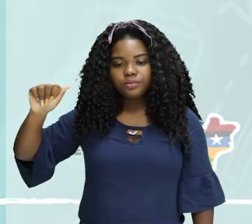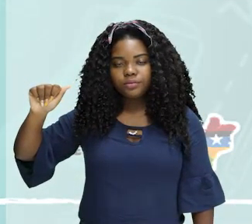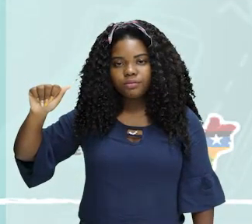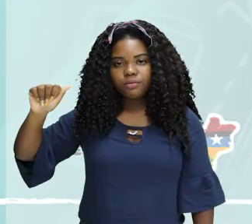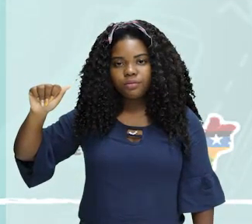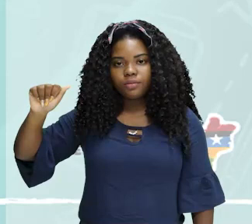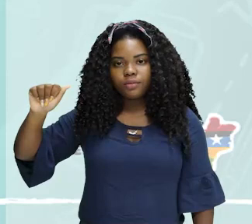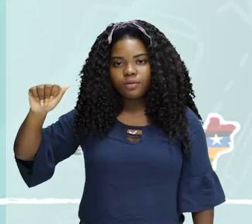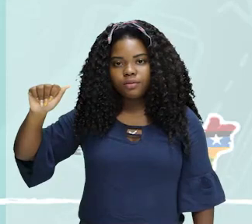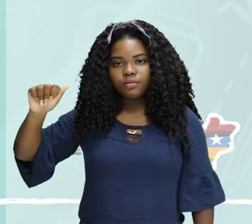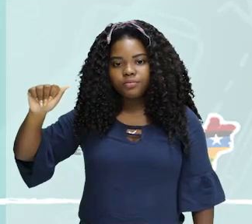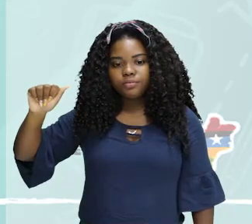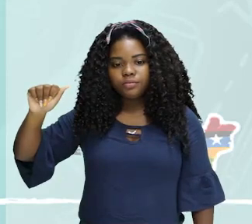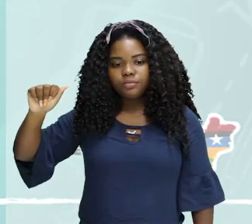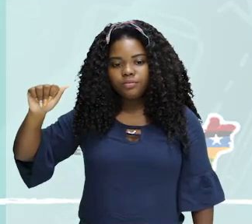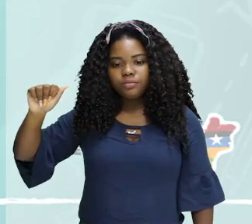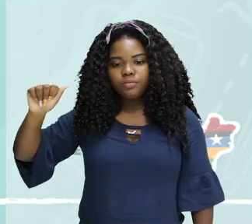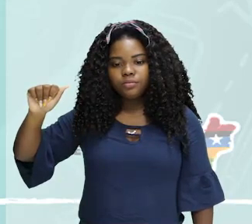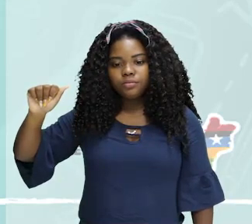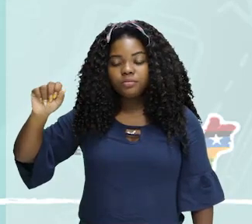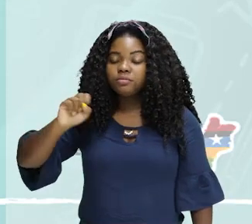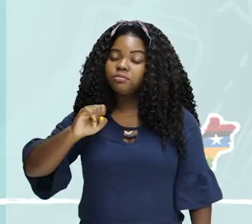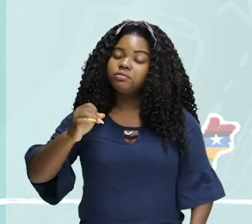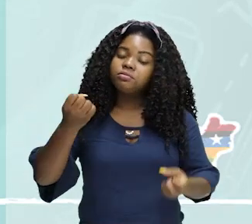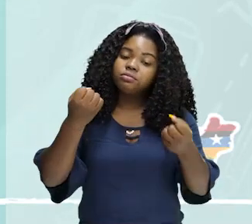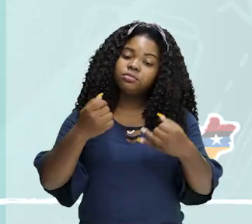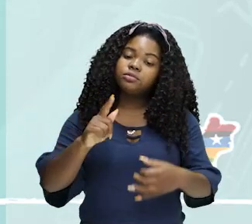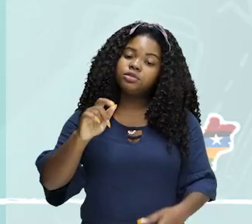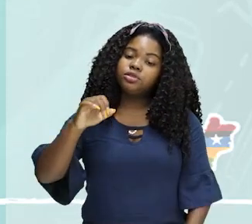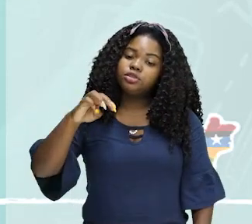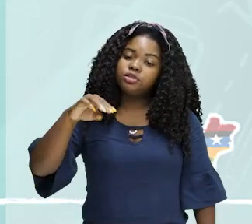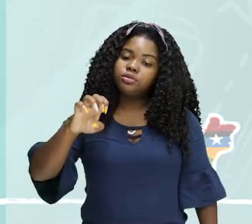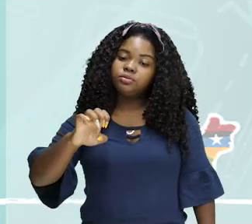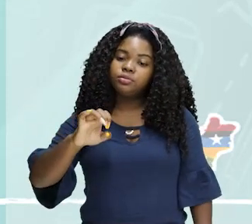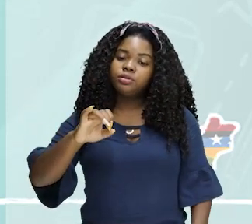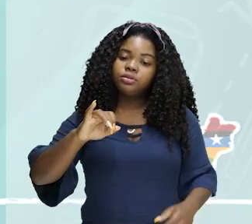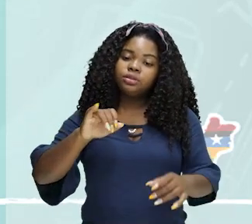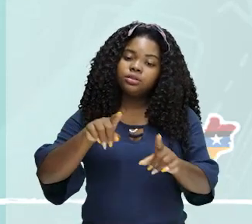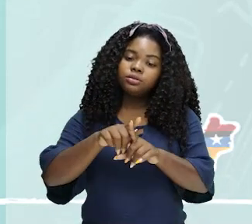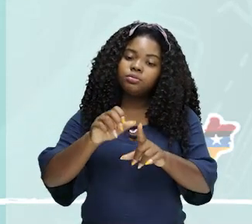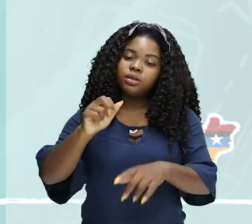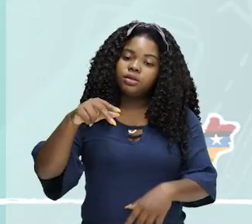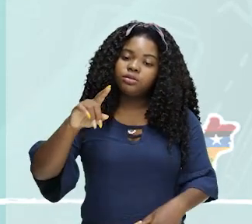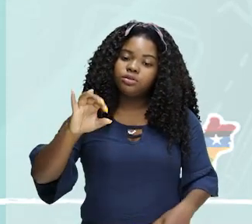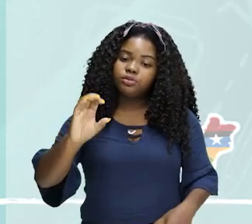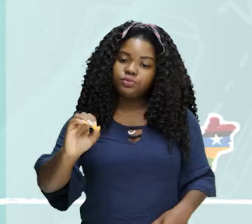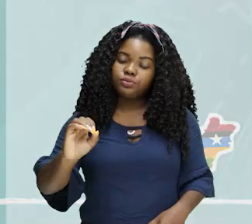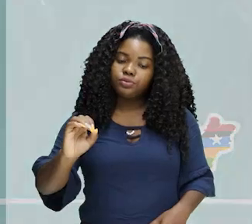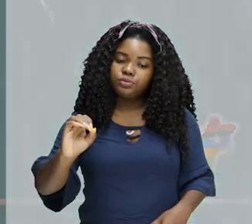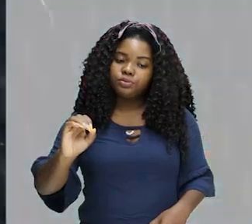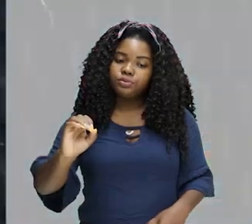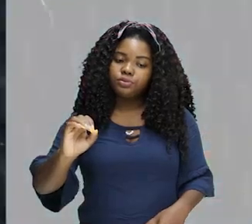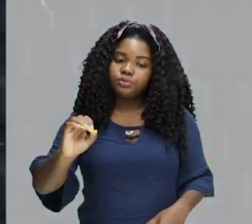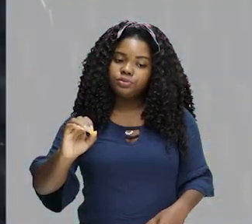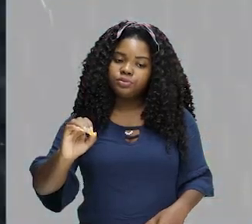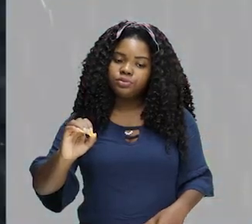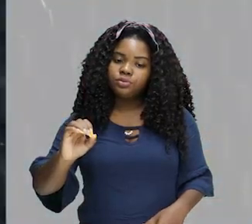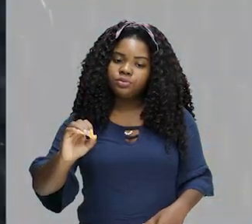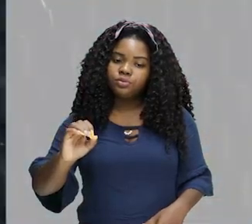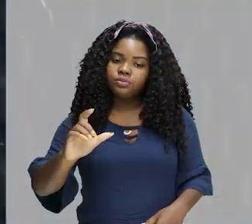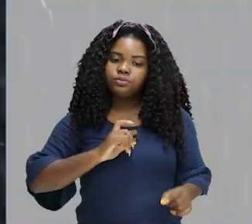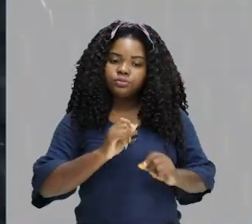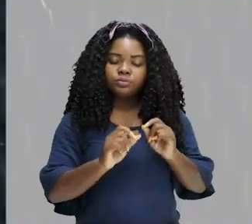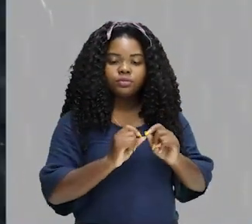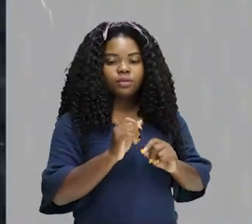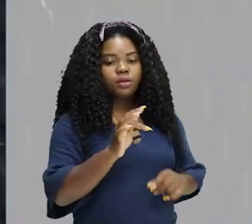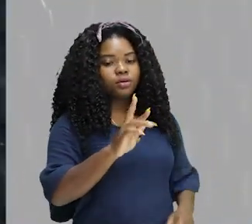por meio de sementes. Se eu estou falando de gimnosperma e angiosperma, eu estou aqui falando de fruto, eu estou